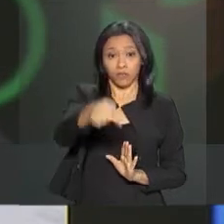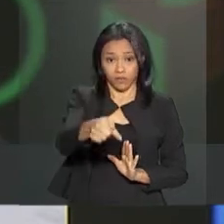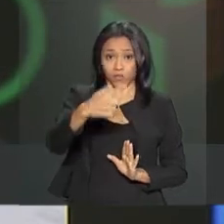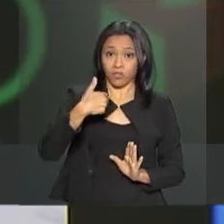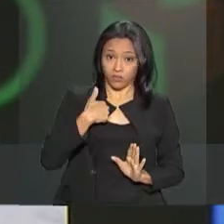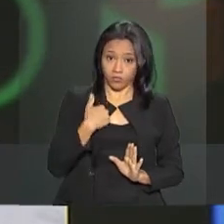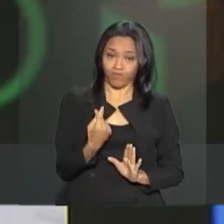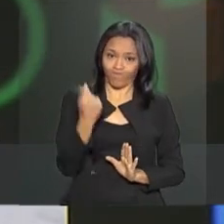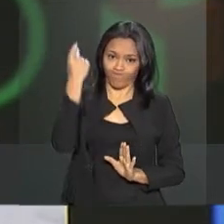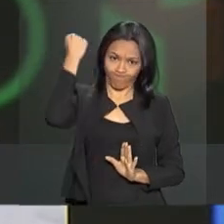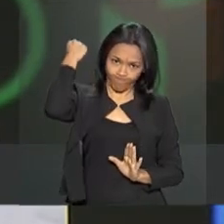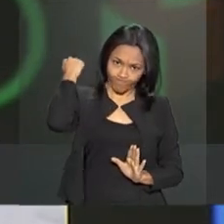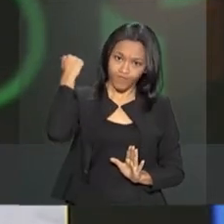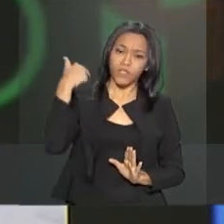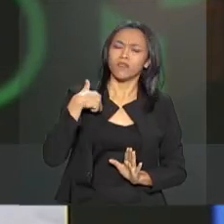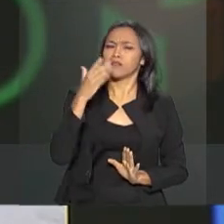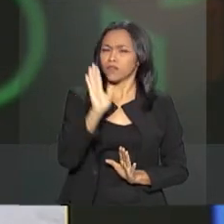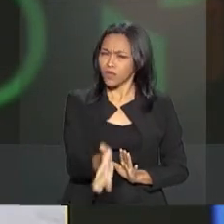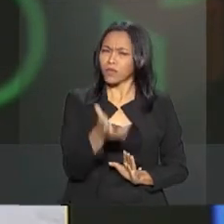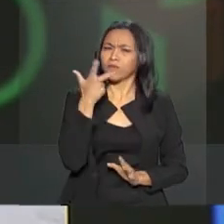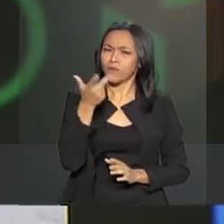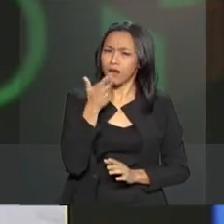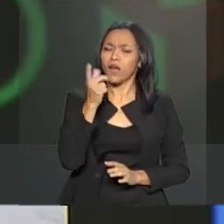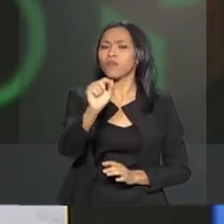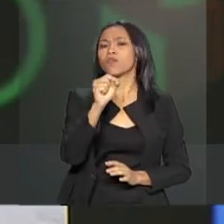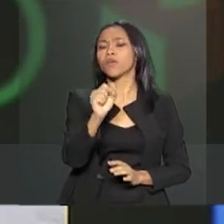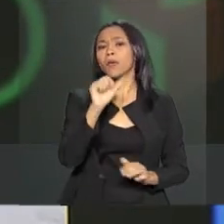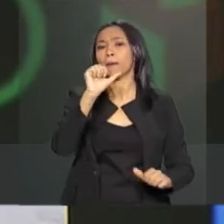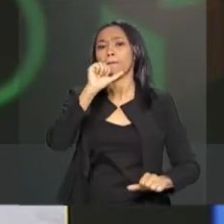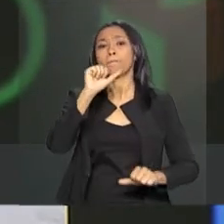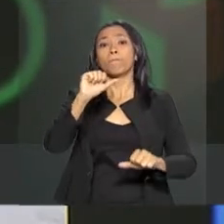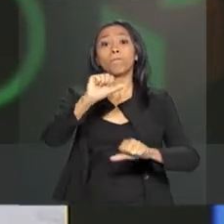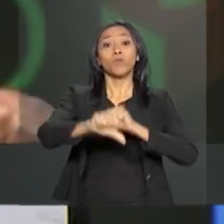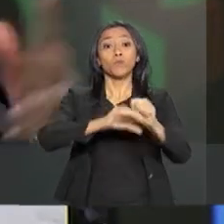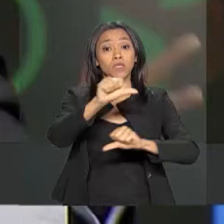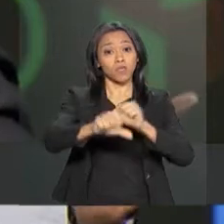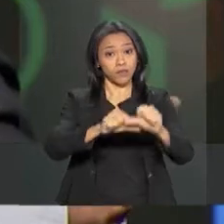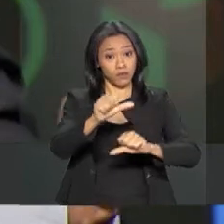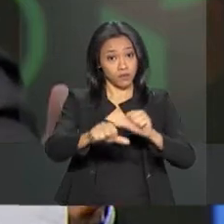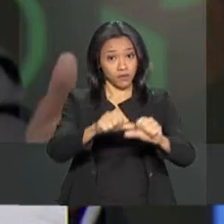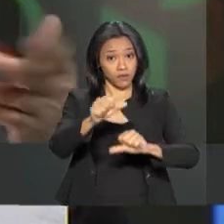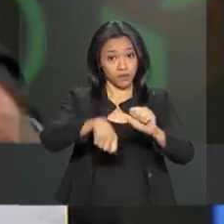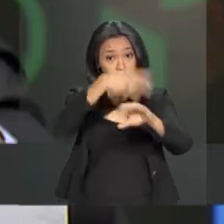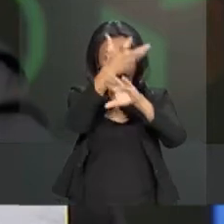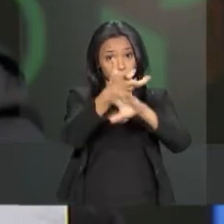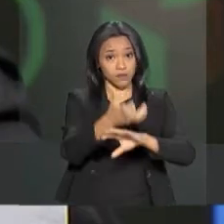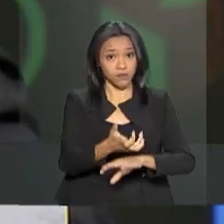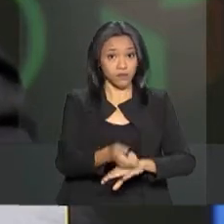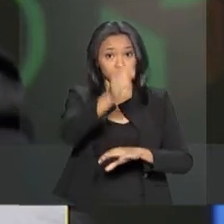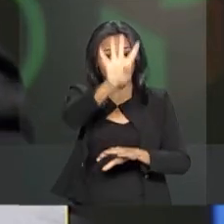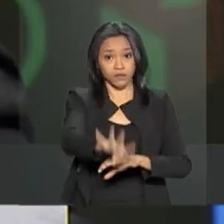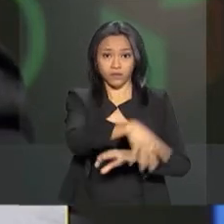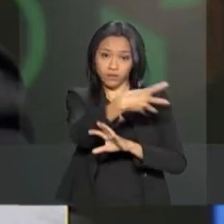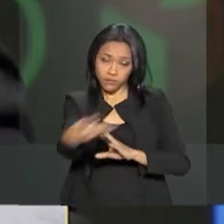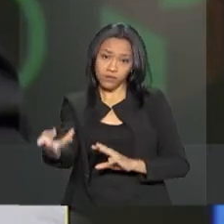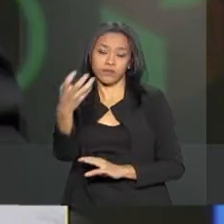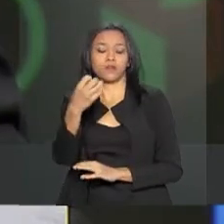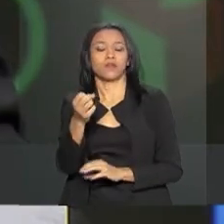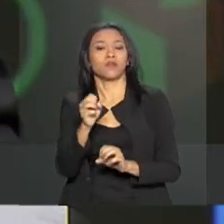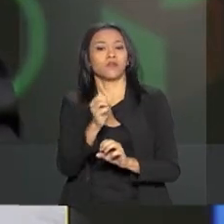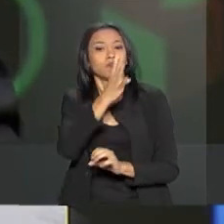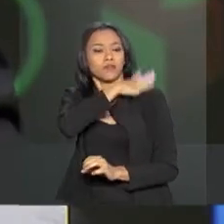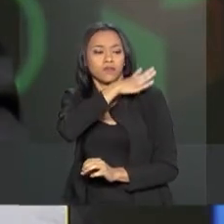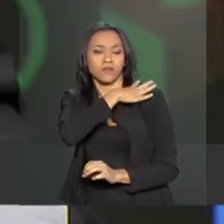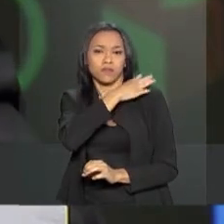1997 e já se falava em reforma do ensino médio. E só 20 anos depois, quando assumi o governo, é que eu disse,